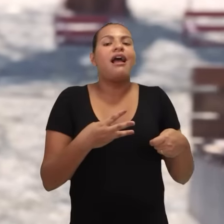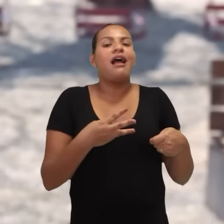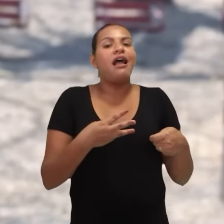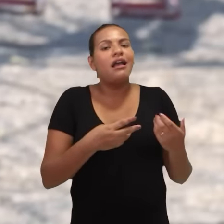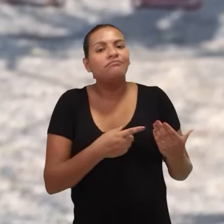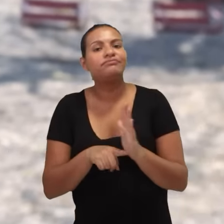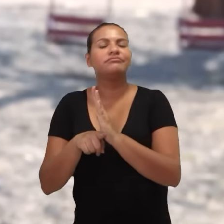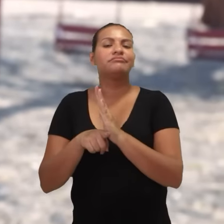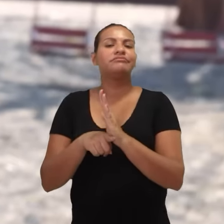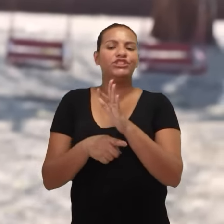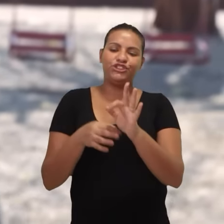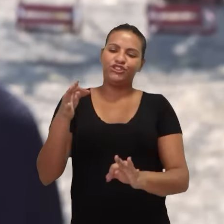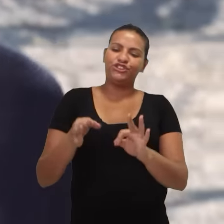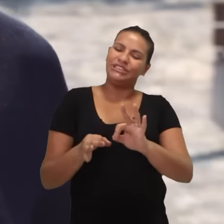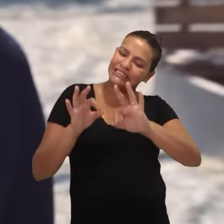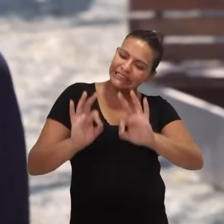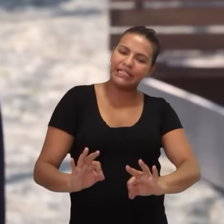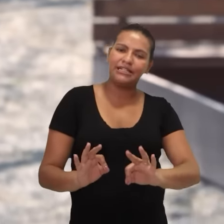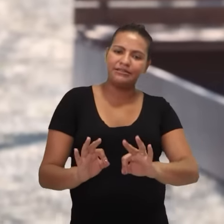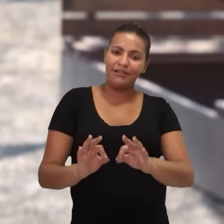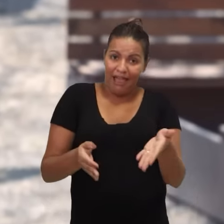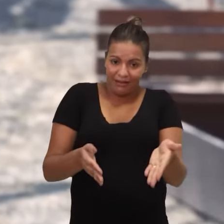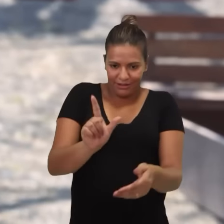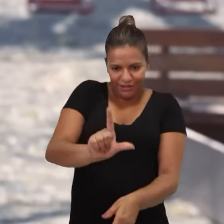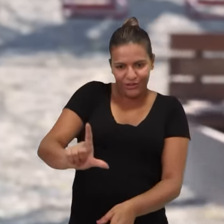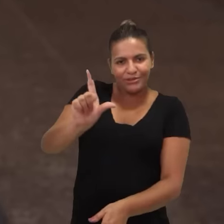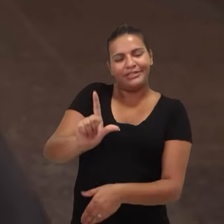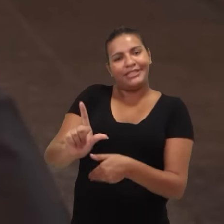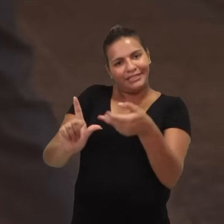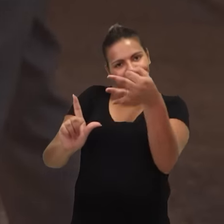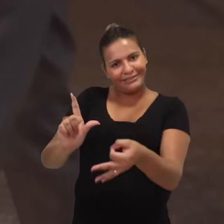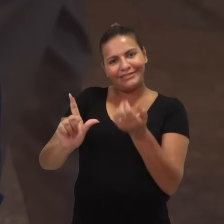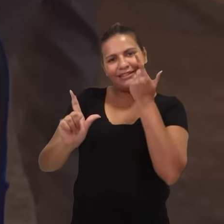certo. E a gente está vendo isso aqui em Londrina, como dá certo.